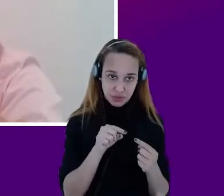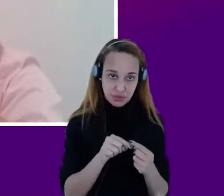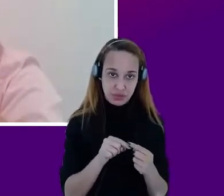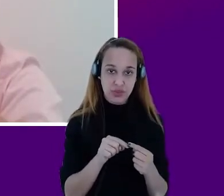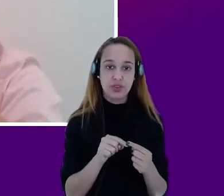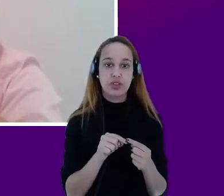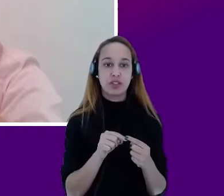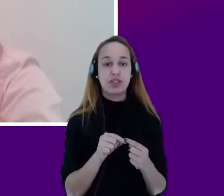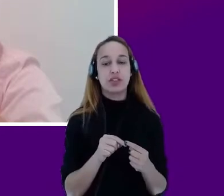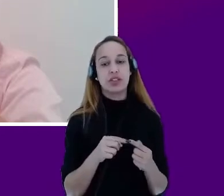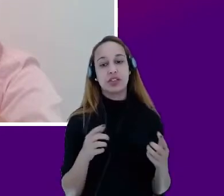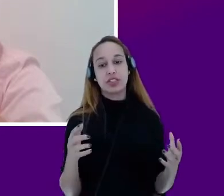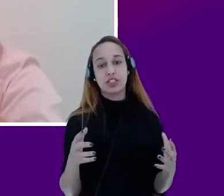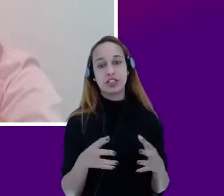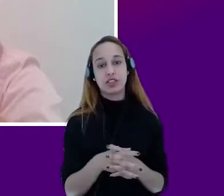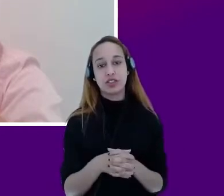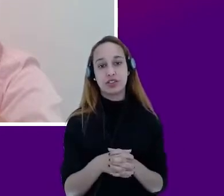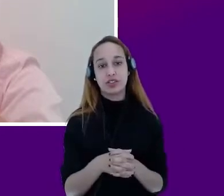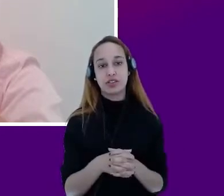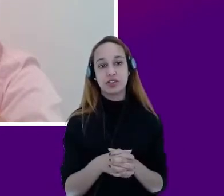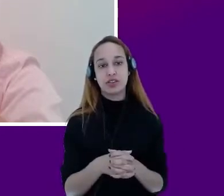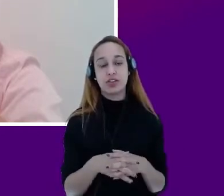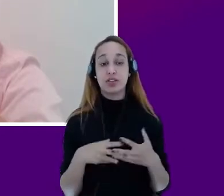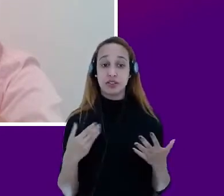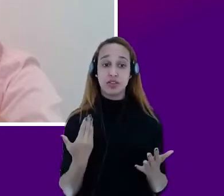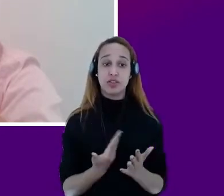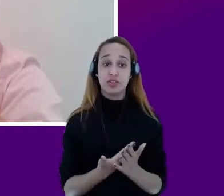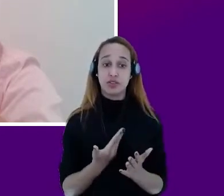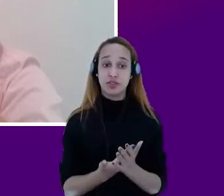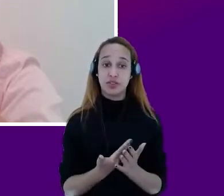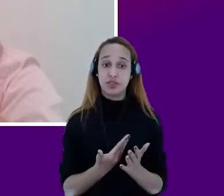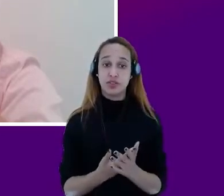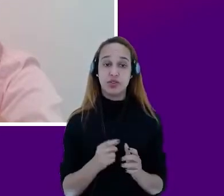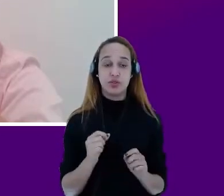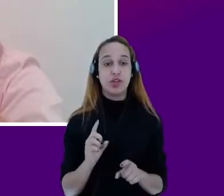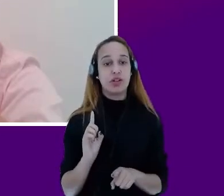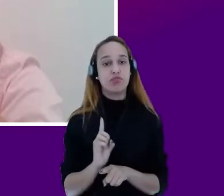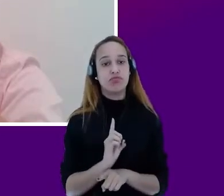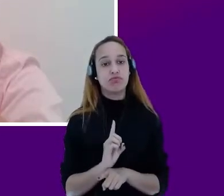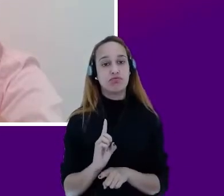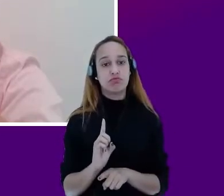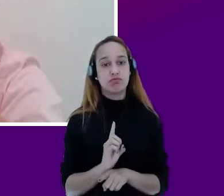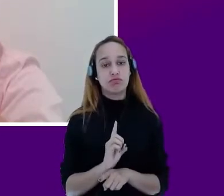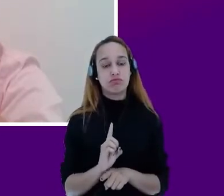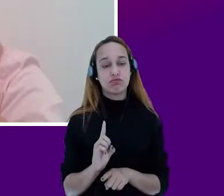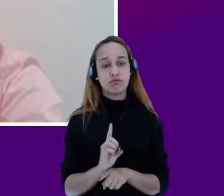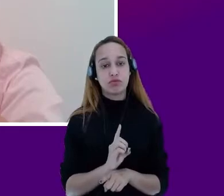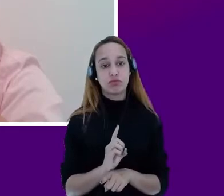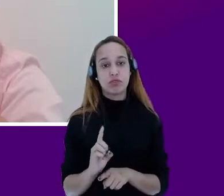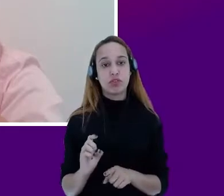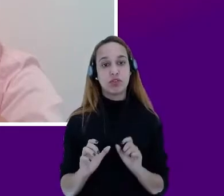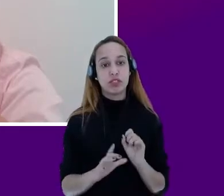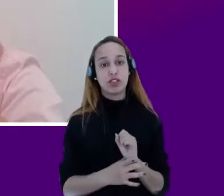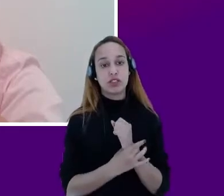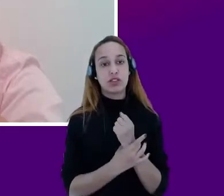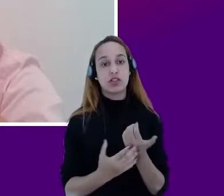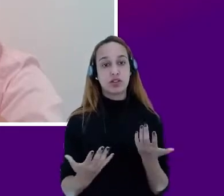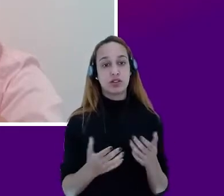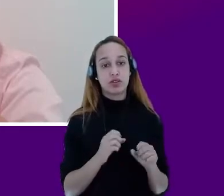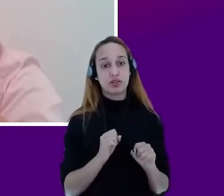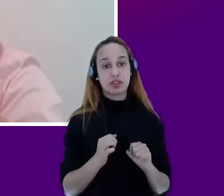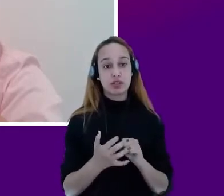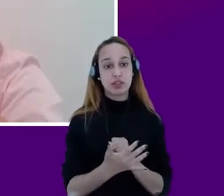que na CIM foi estudado sobre digitalização de mercado de seguro e agora a pandemia, a